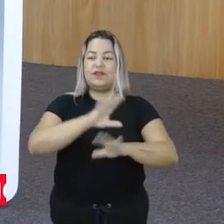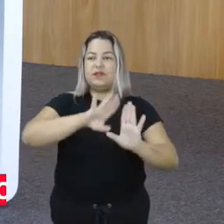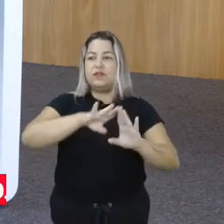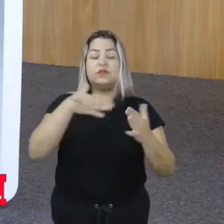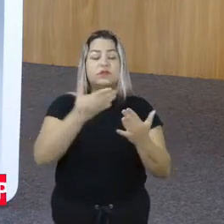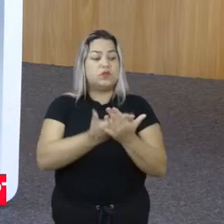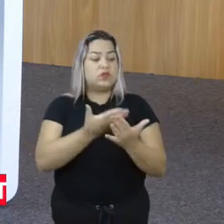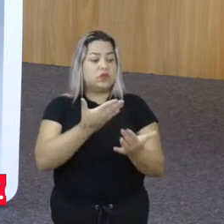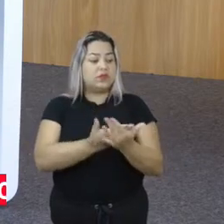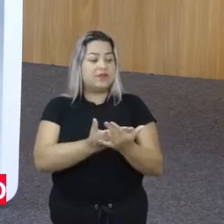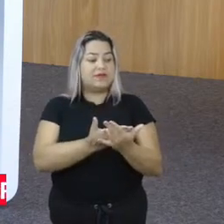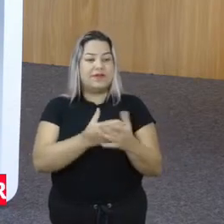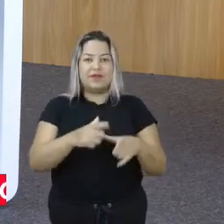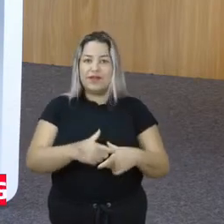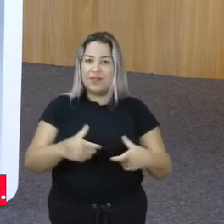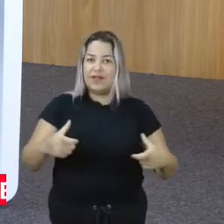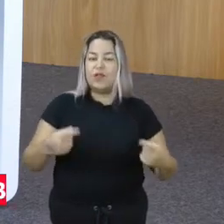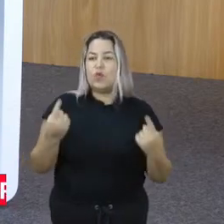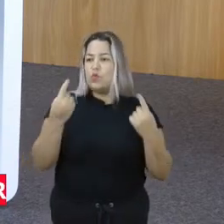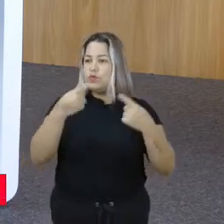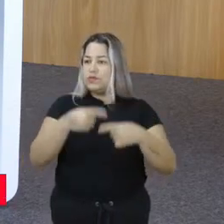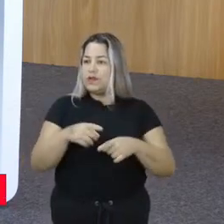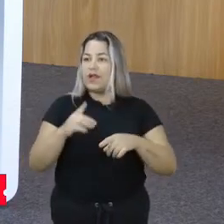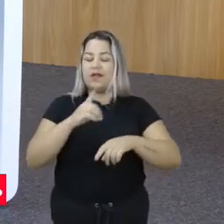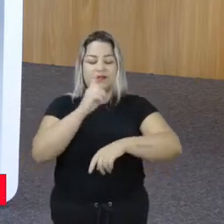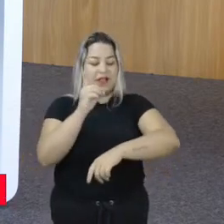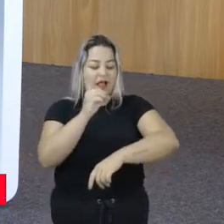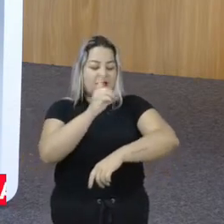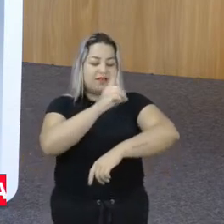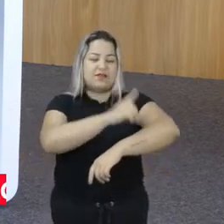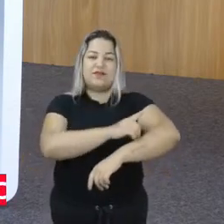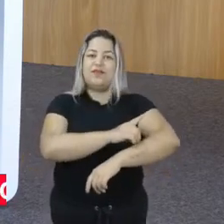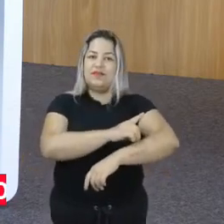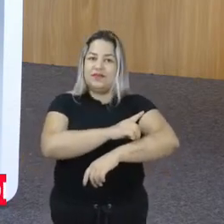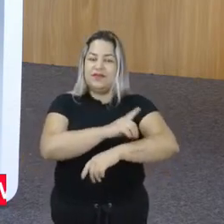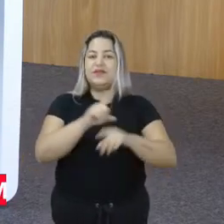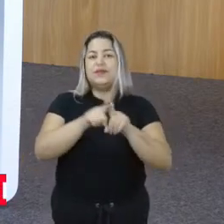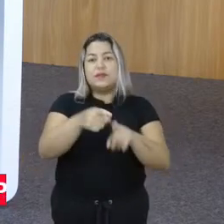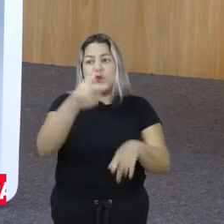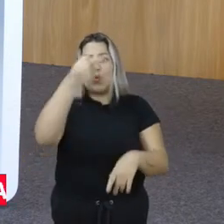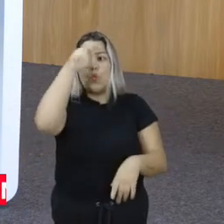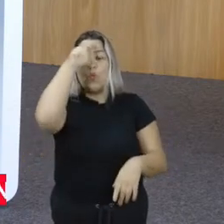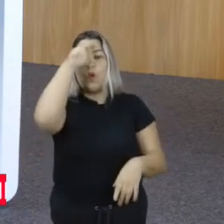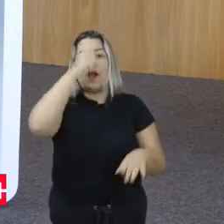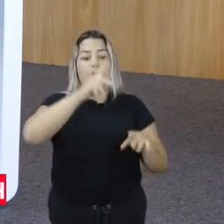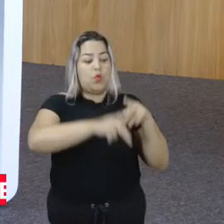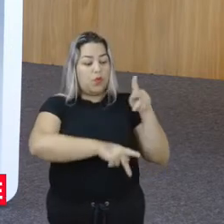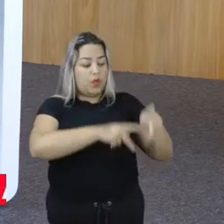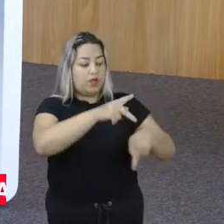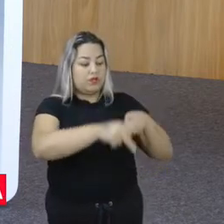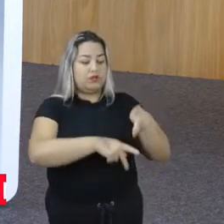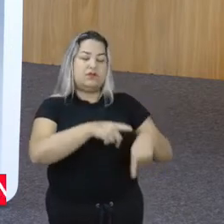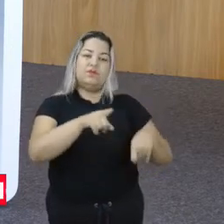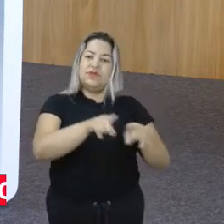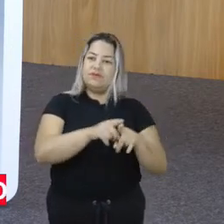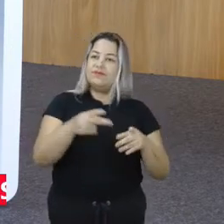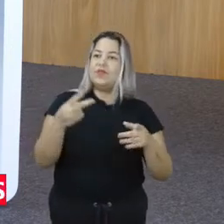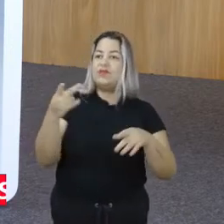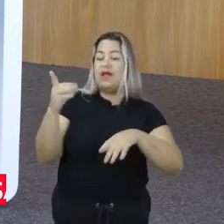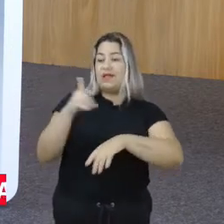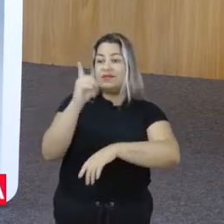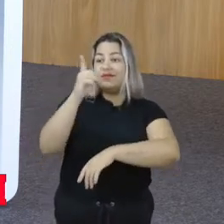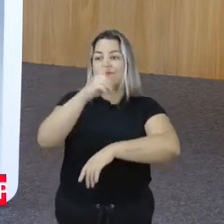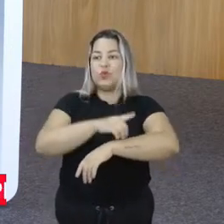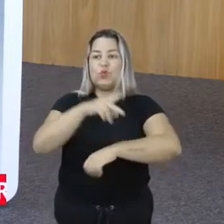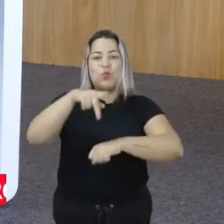A proposta é ampliar o combate ao mosquito Aedes aegypti e conscientizar a população sobre o aumento dos casos de dengue